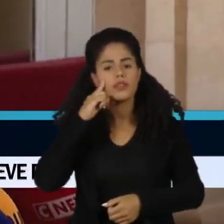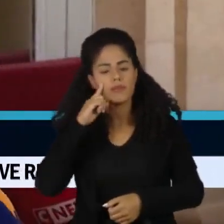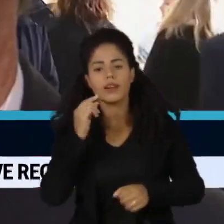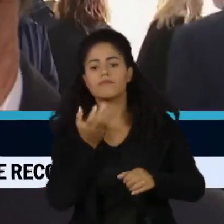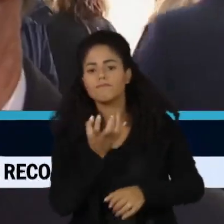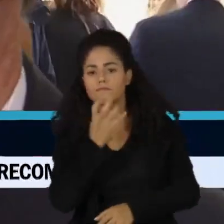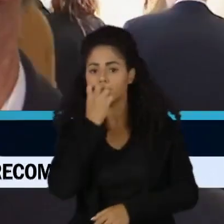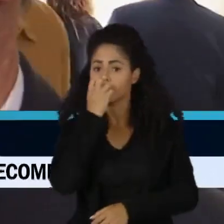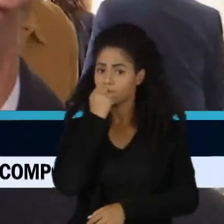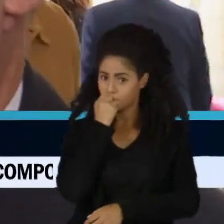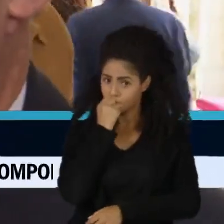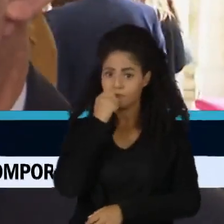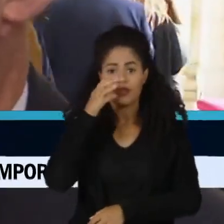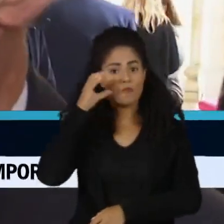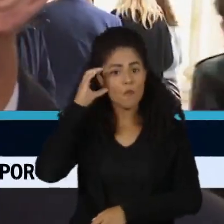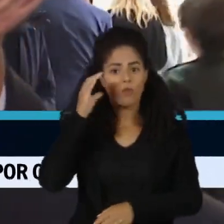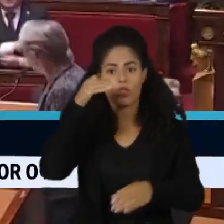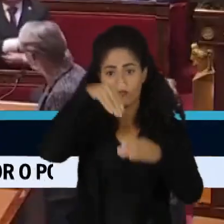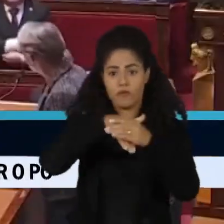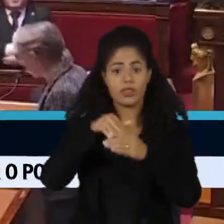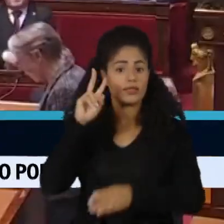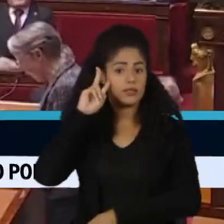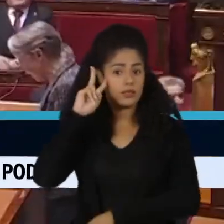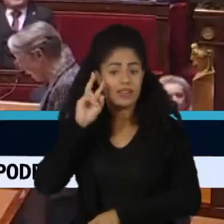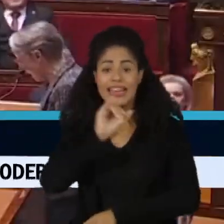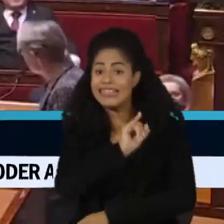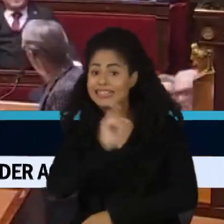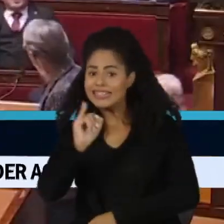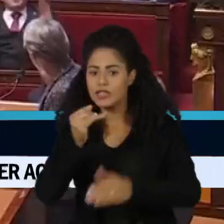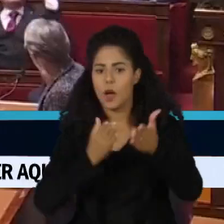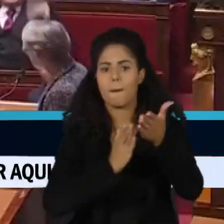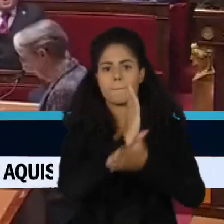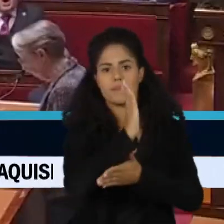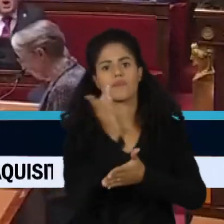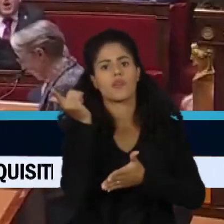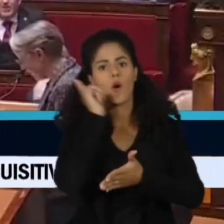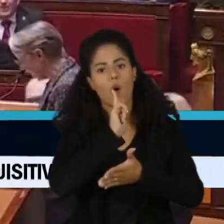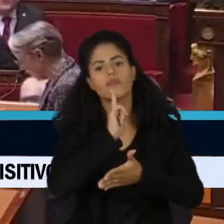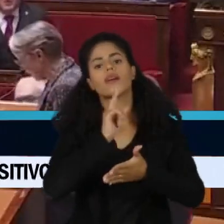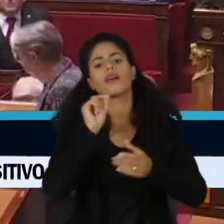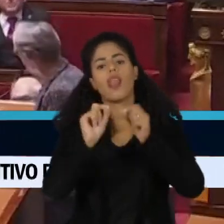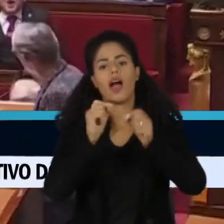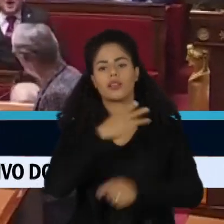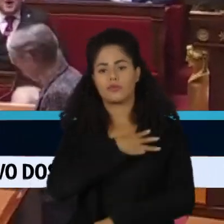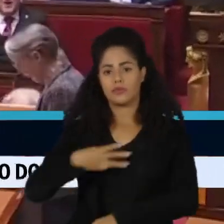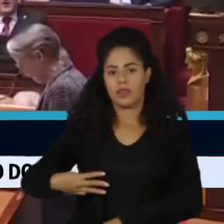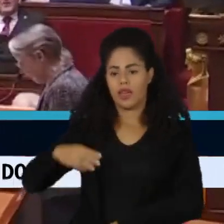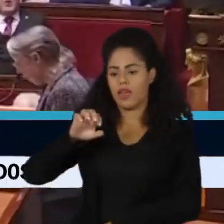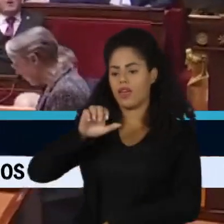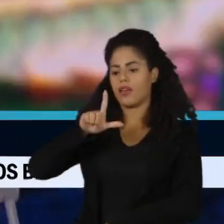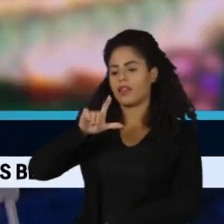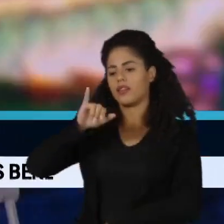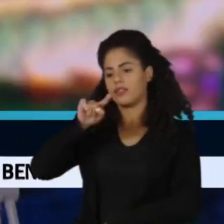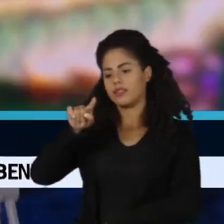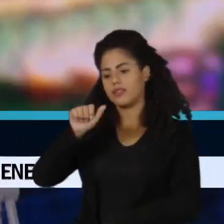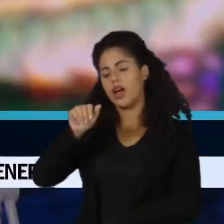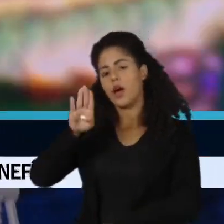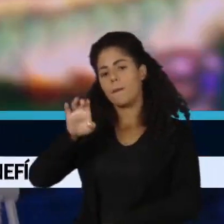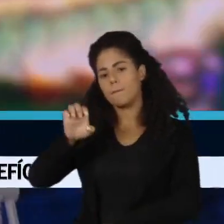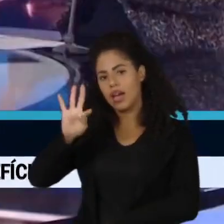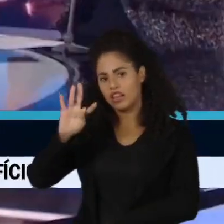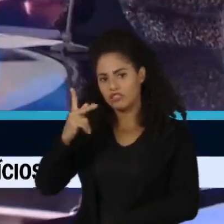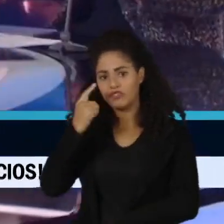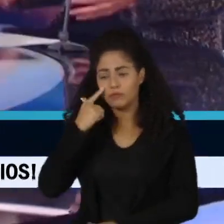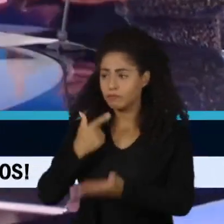devem ser votadas segunda-feira. Se aprovadas, derrubam o gabinete da primeira-ministra Elizabeth Borne. Ela foi à